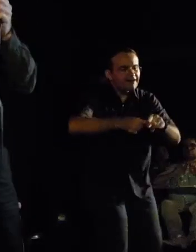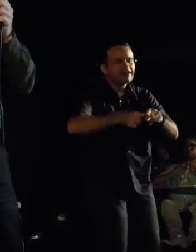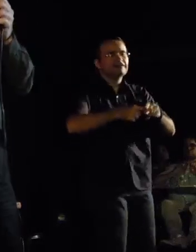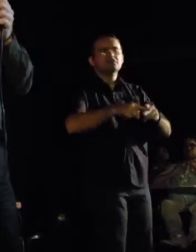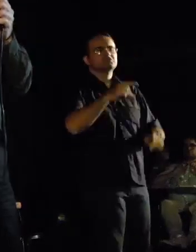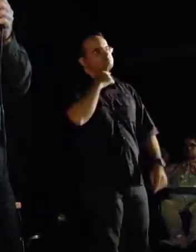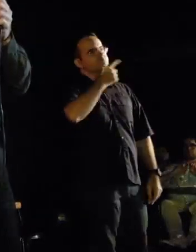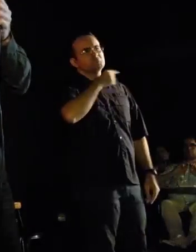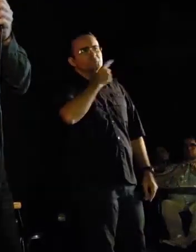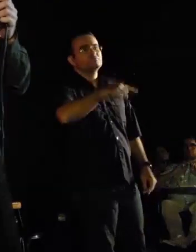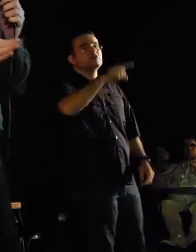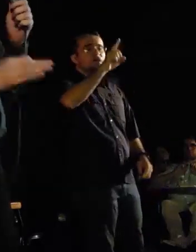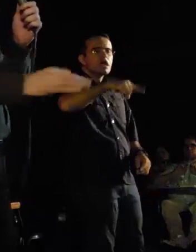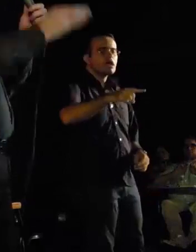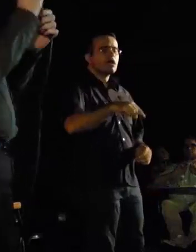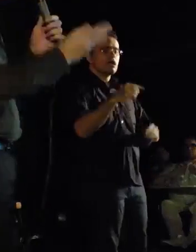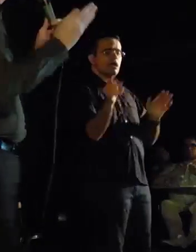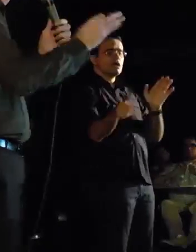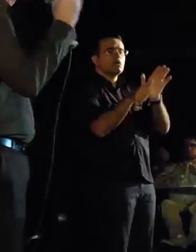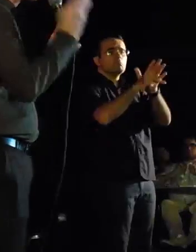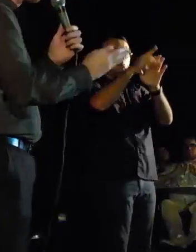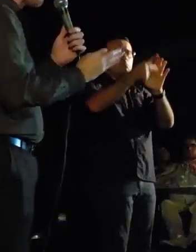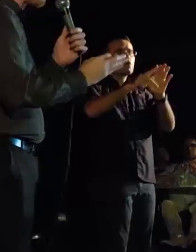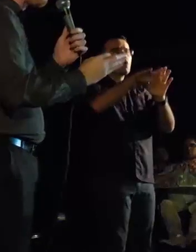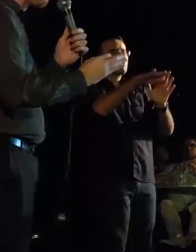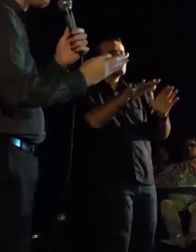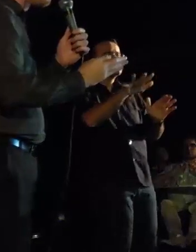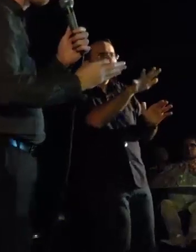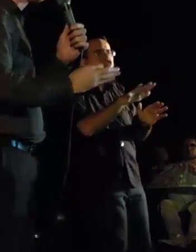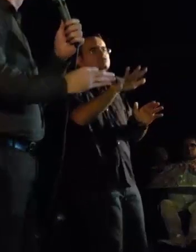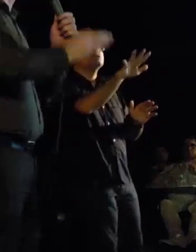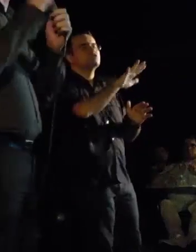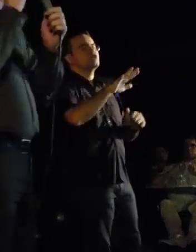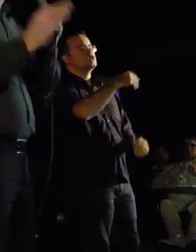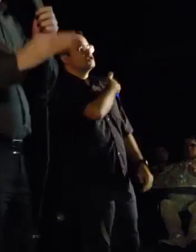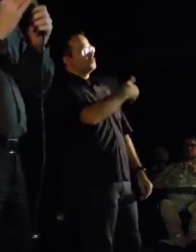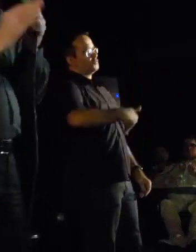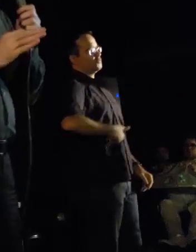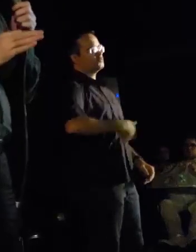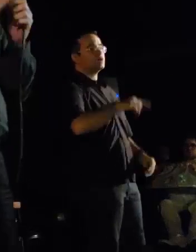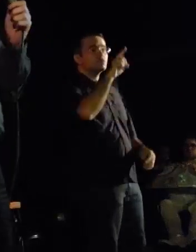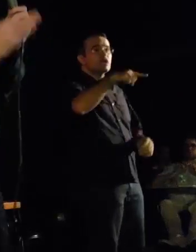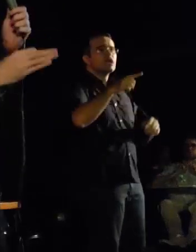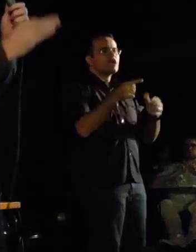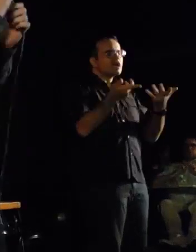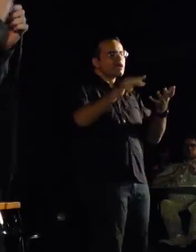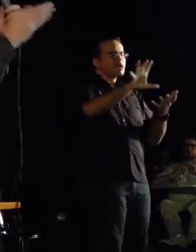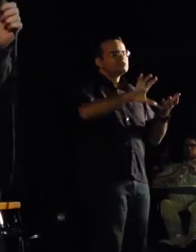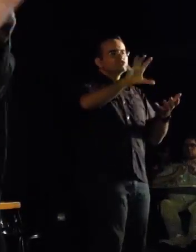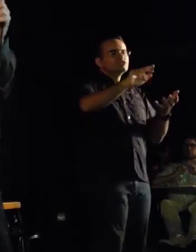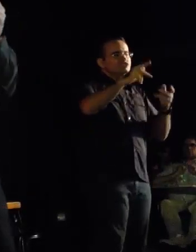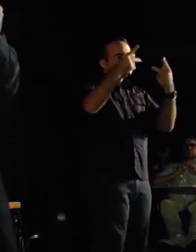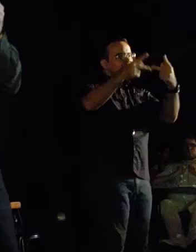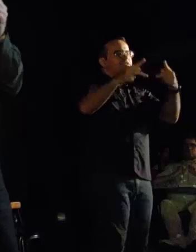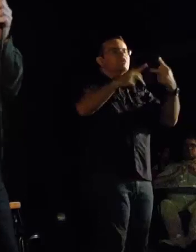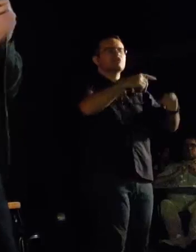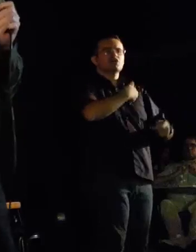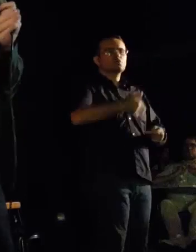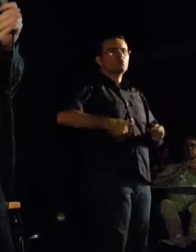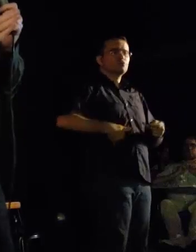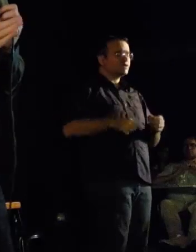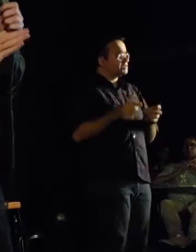forma de governo. Esta crise é um modo de governar, certo? Significa que nós viveremos